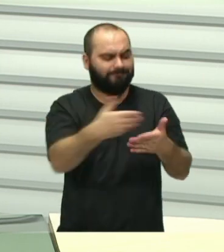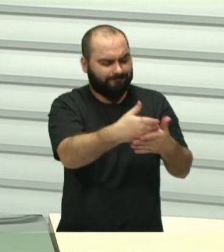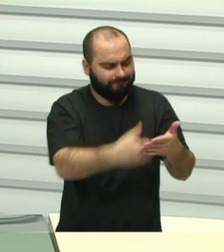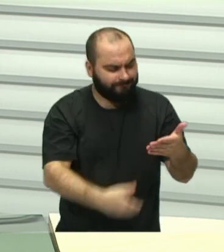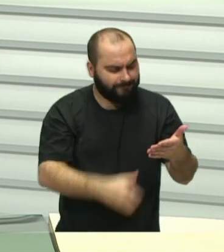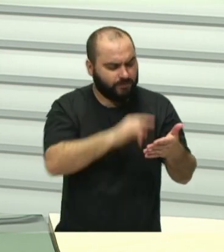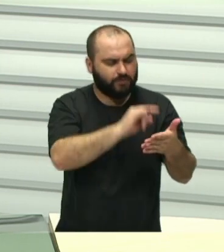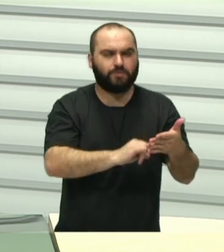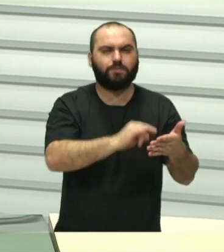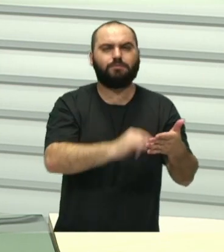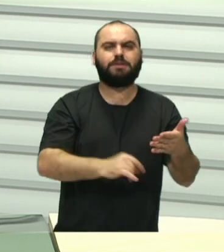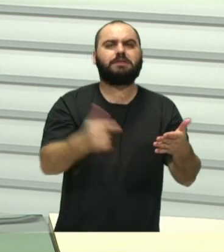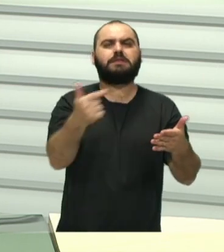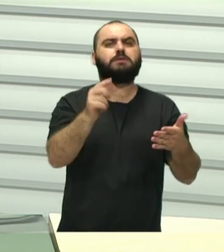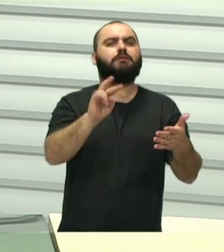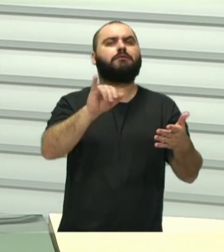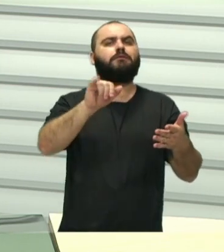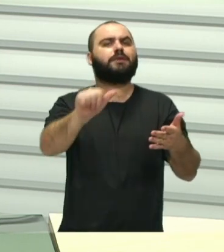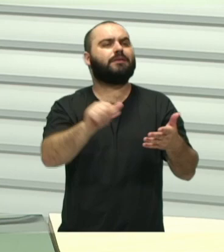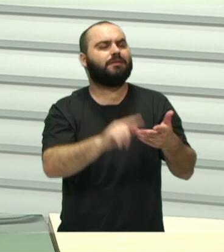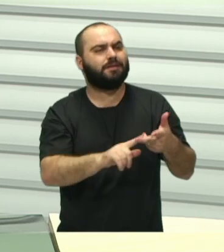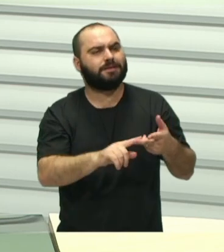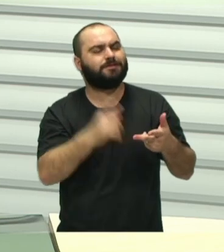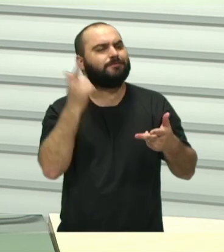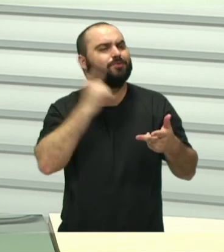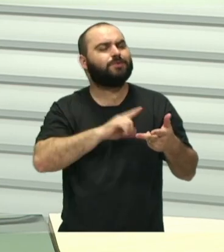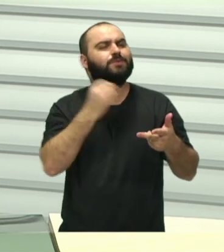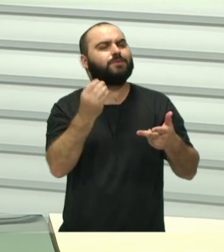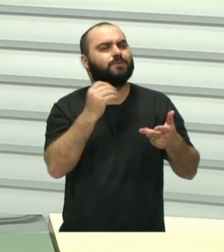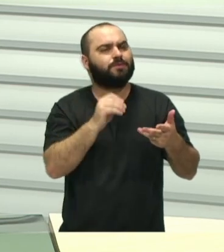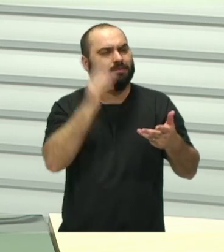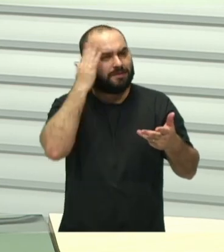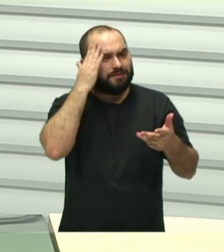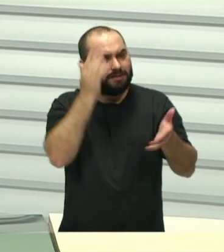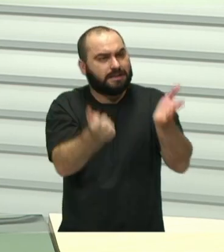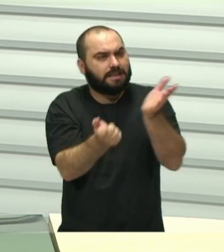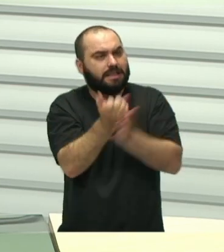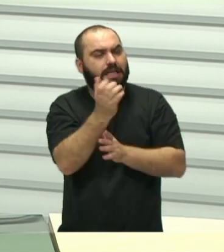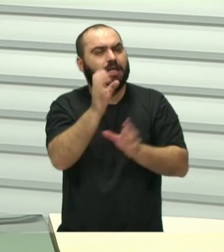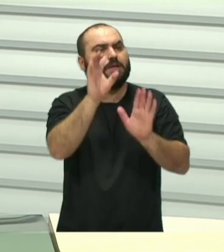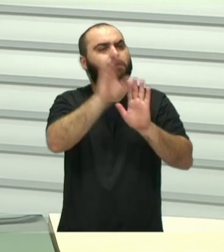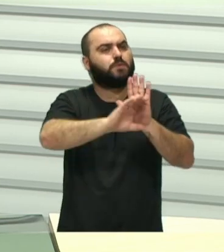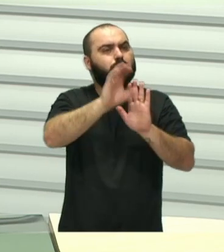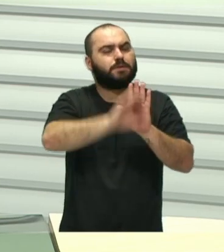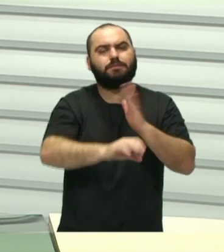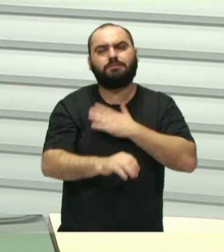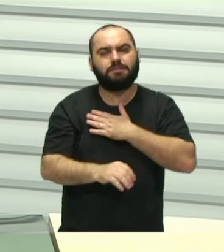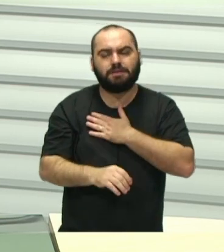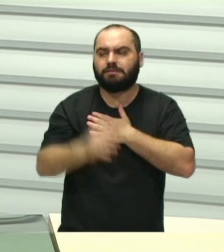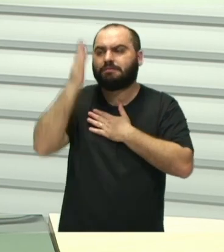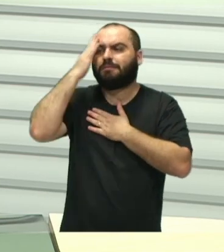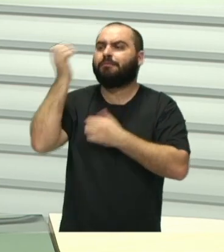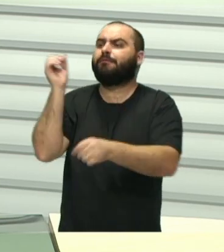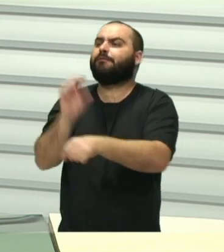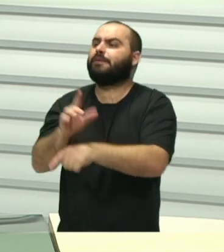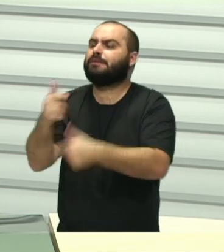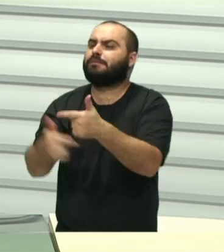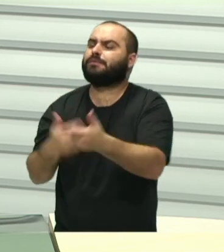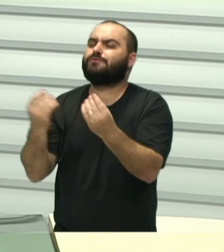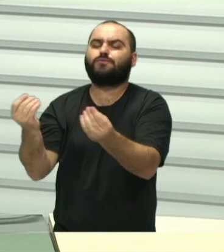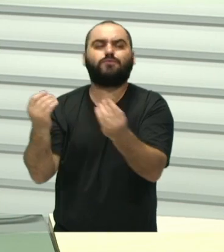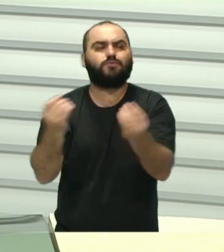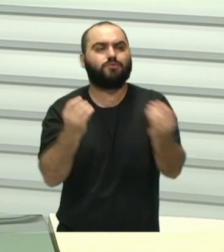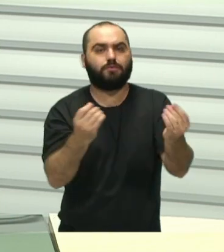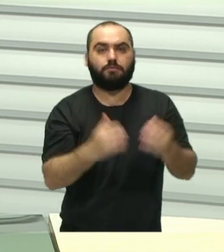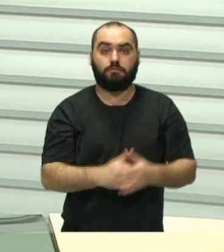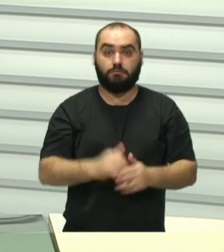uma segunda via Como que eu consigo fazer um currículo lá e tem que saber se tem emprego então isso para nós é